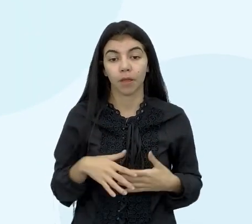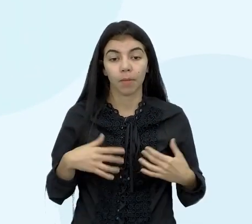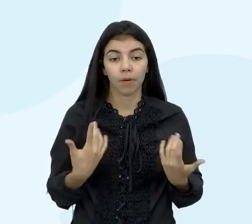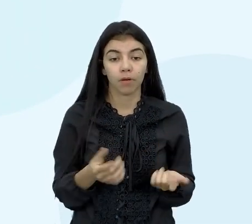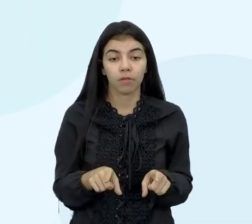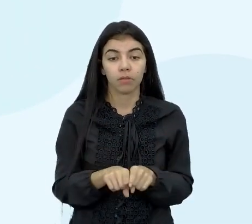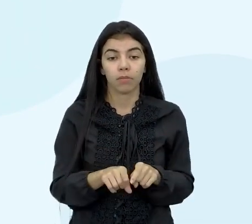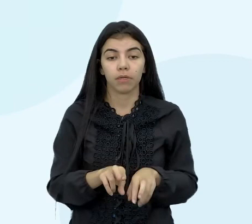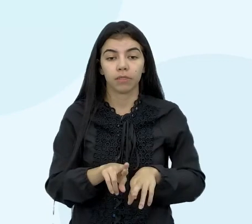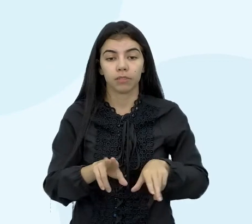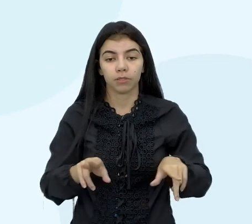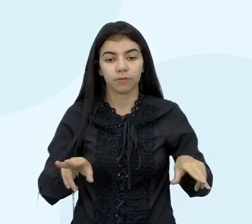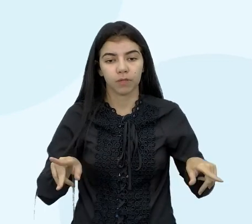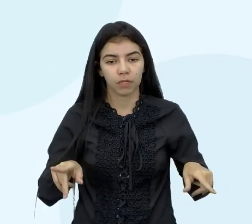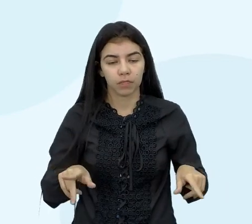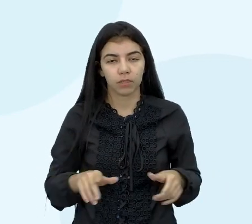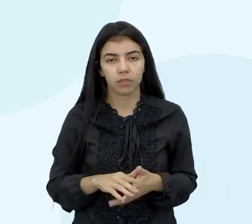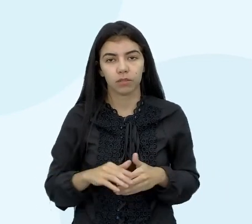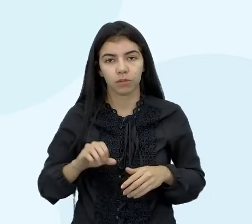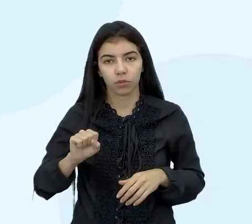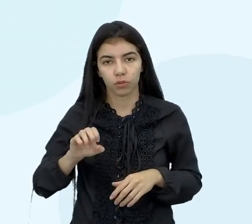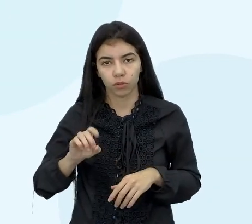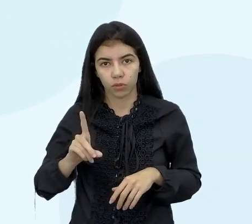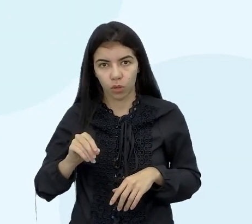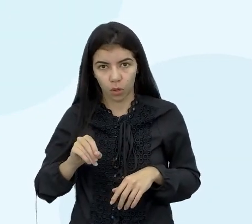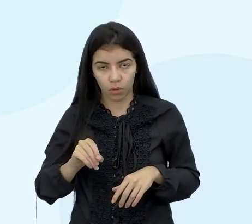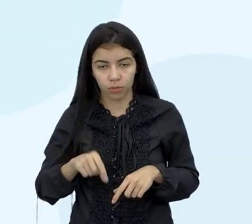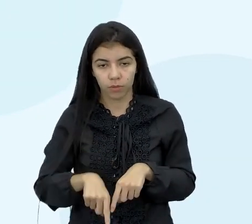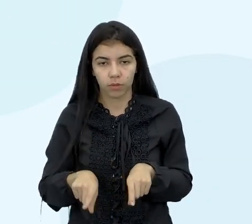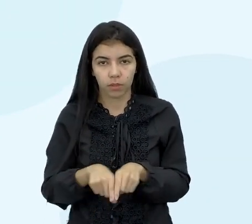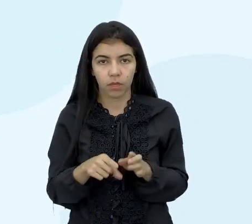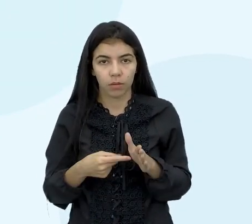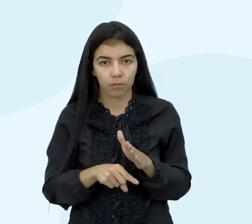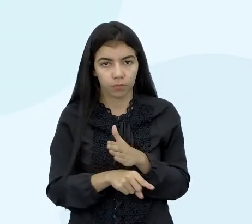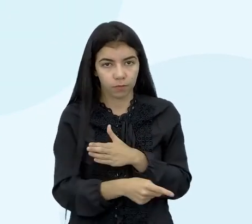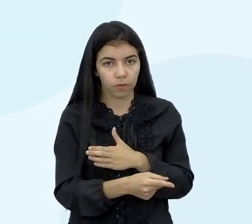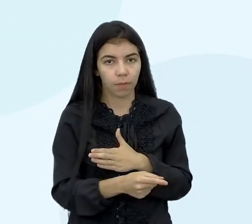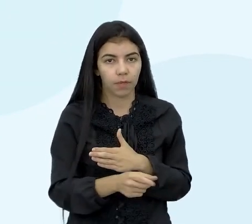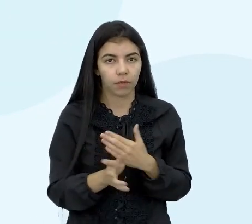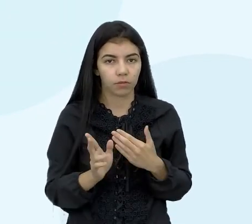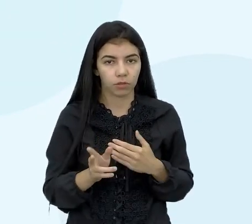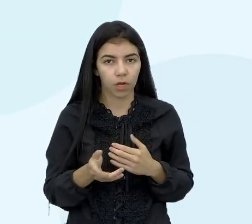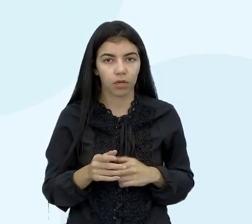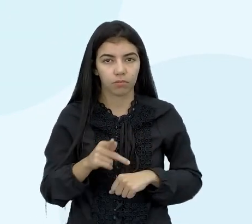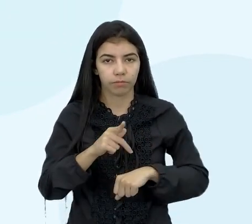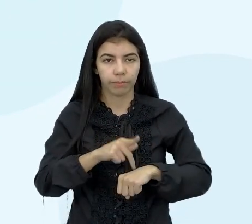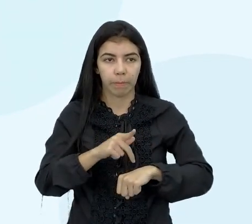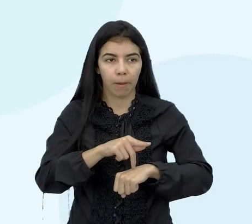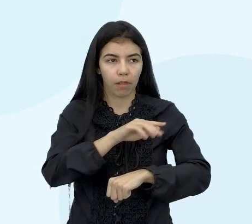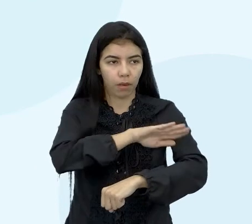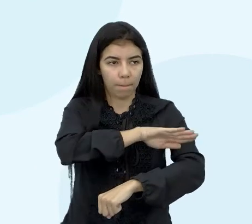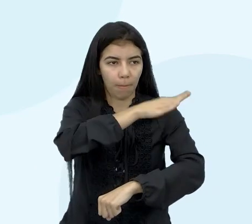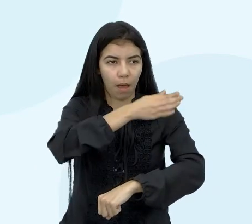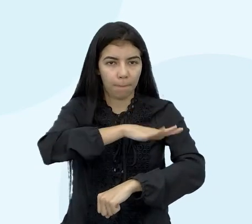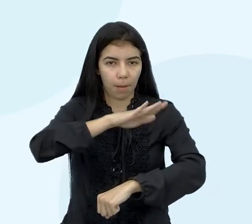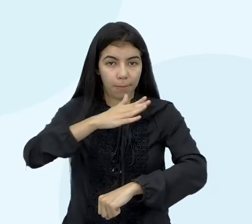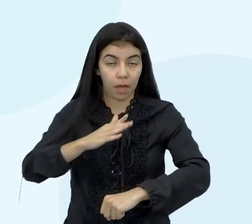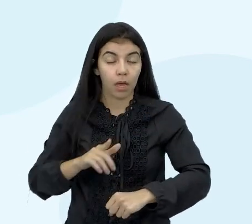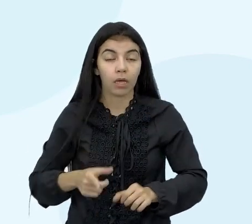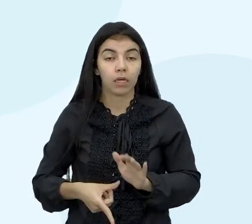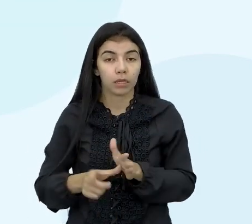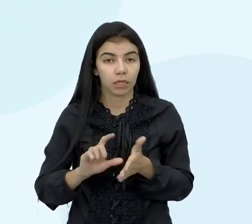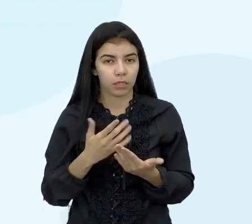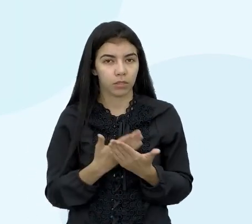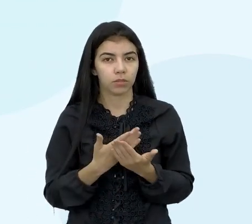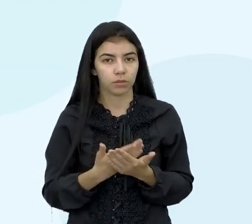tem diferença, claro, entre os solos. Vocês viram no aprofundamento lá sobre as rochas, estudados aí